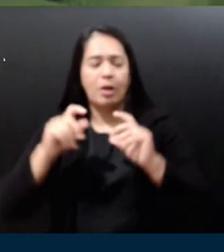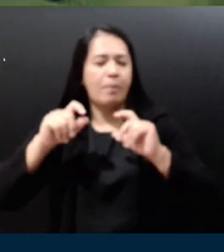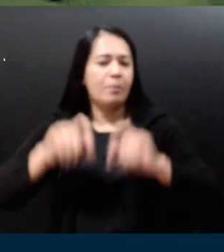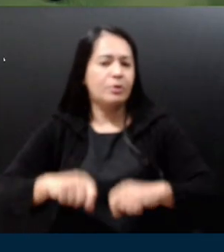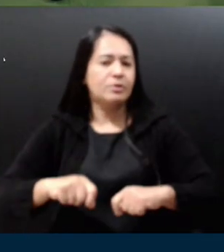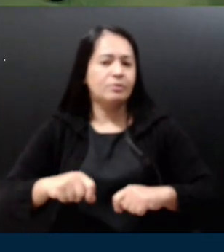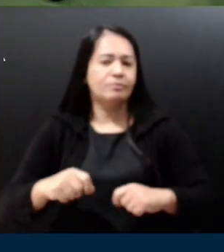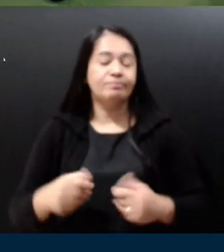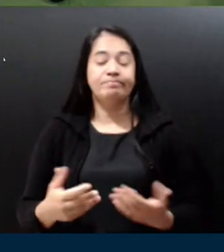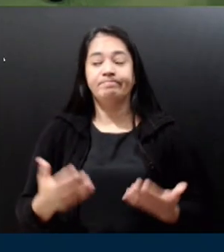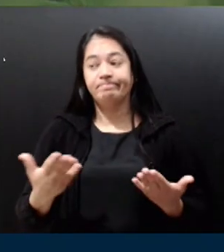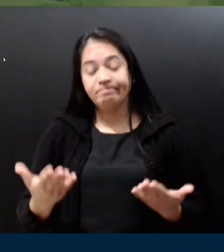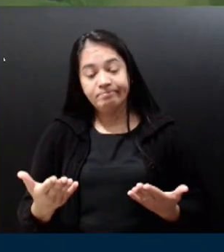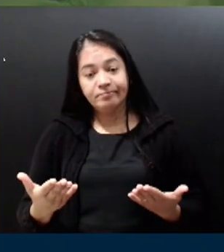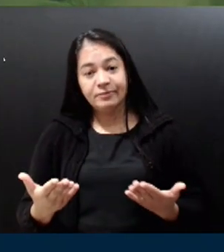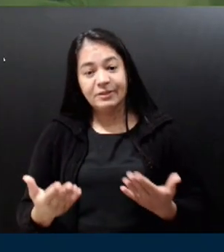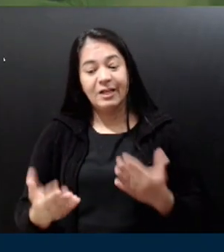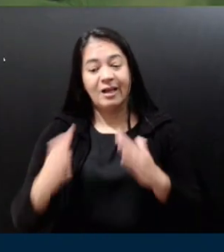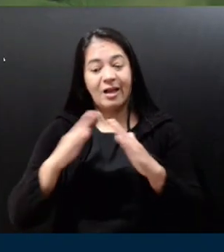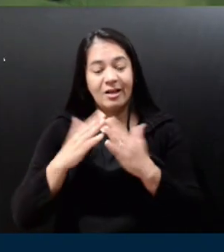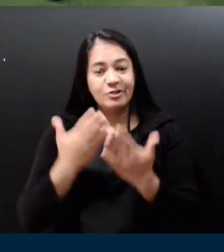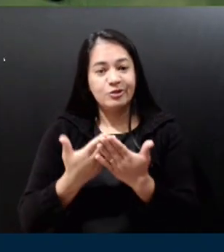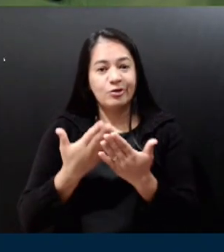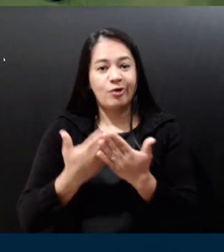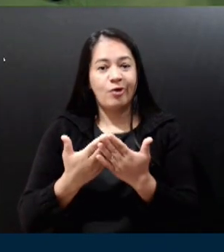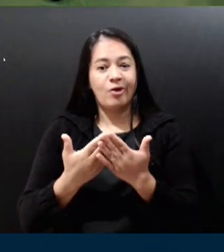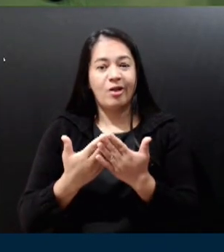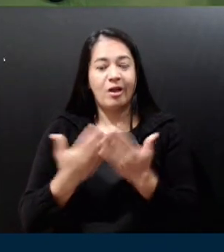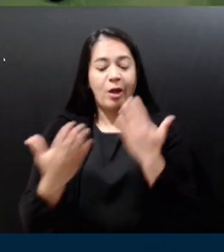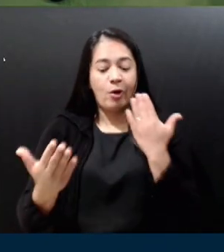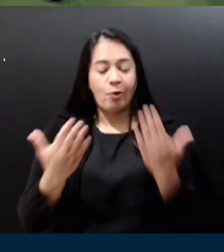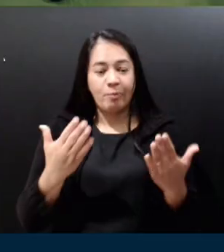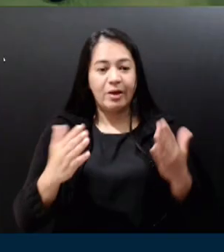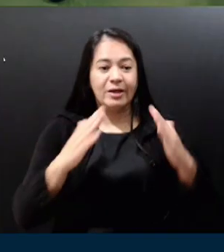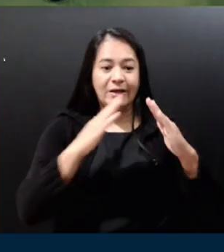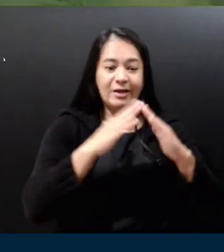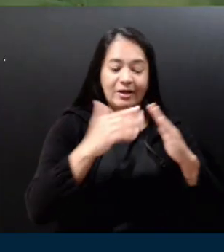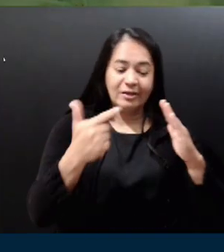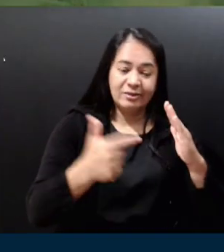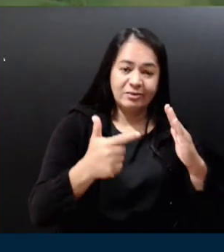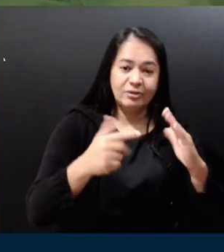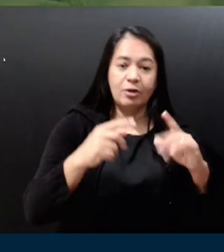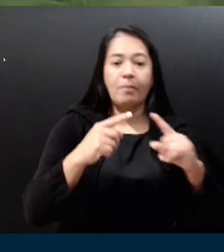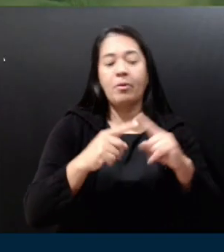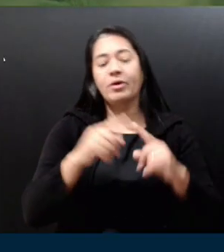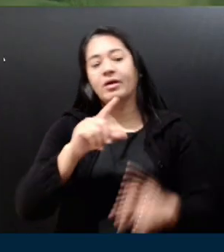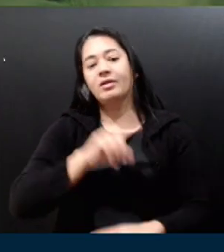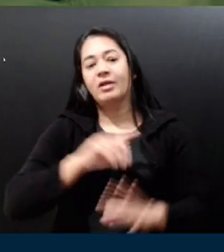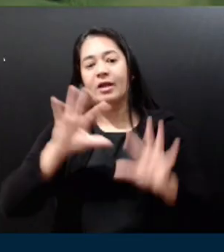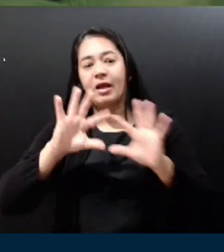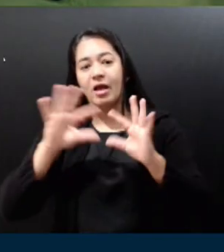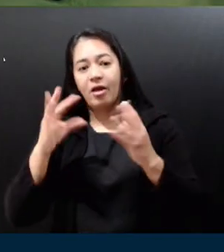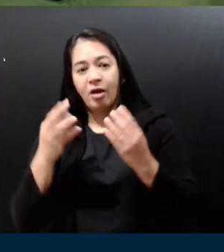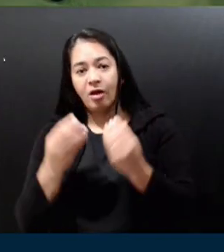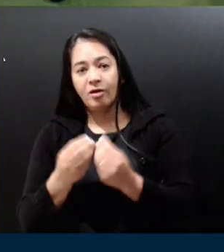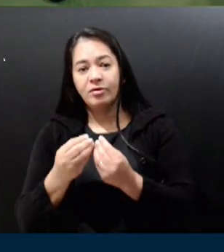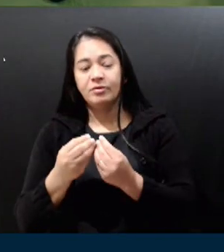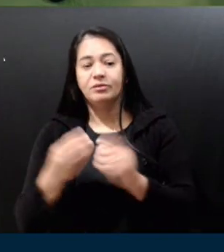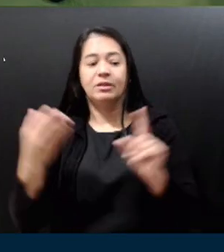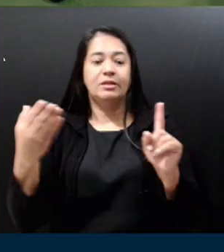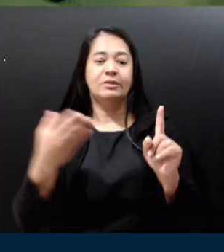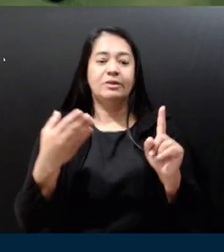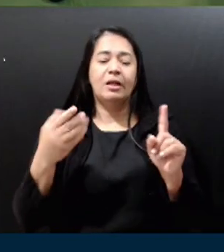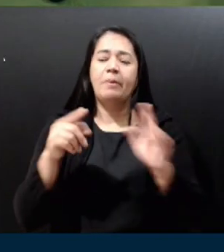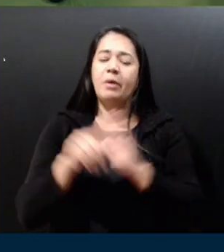tem toda essa questão das famílias, e aí a Bruna pergunta: como que a escola